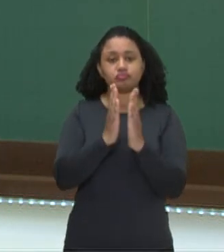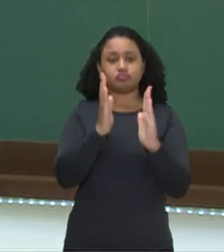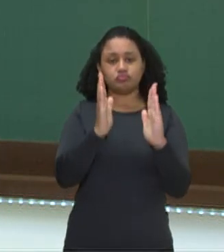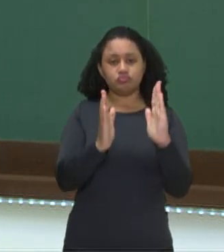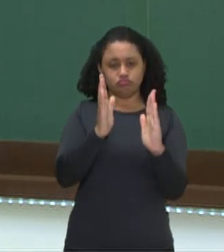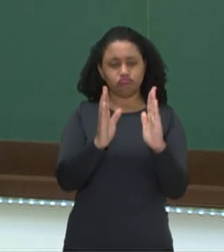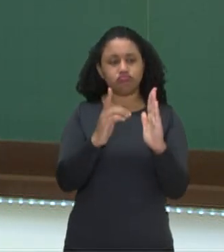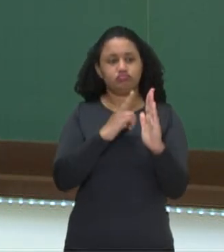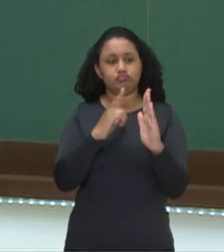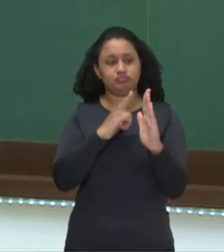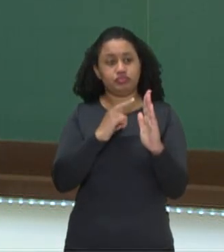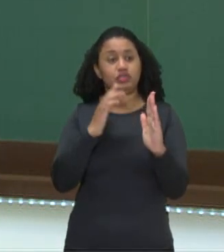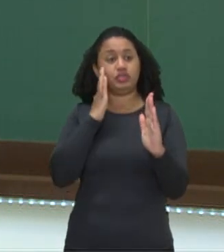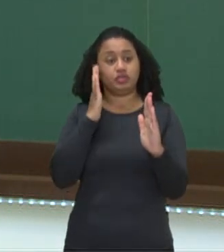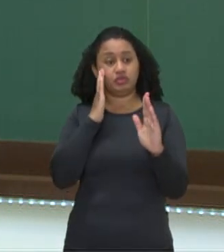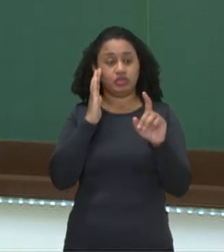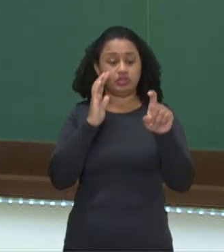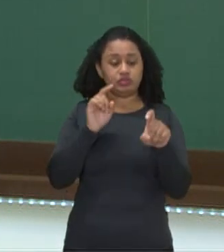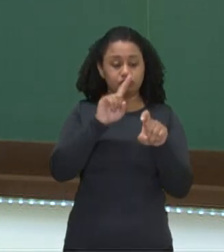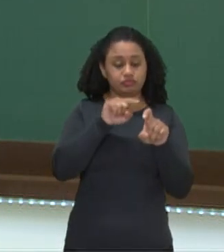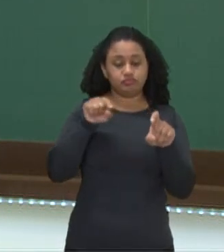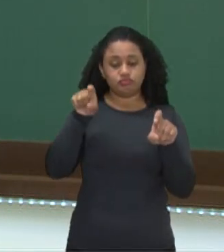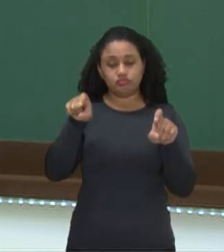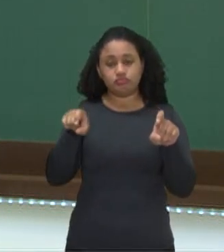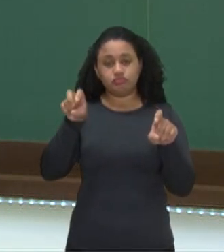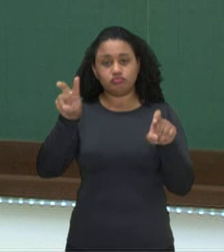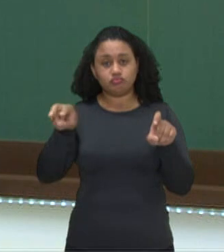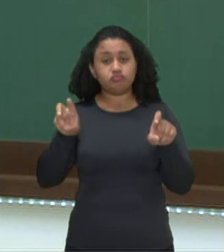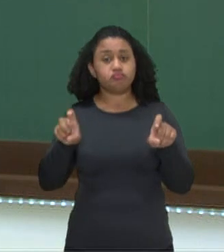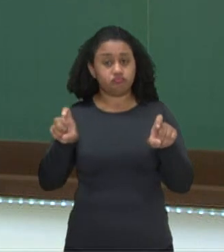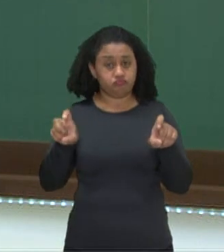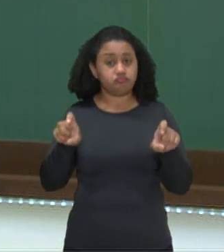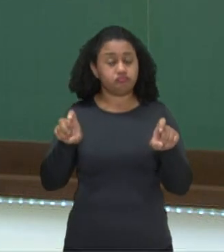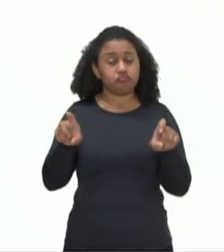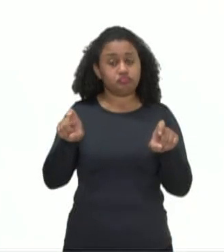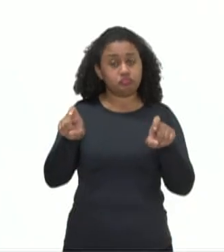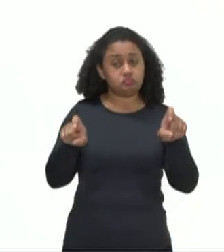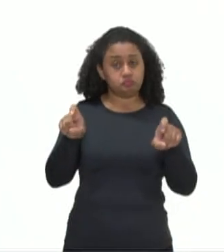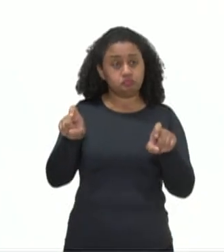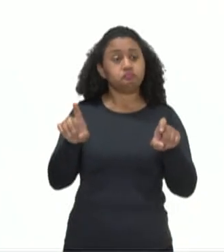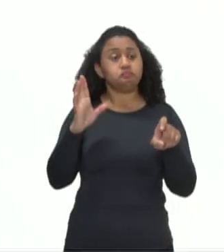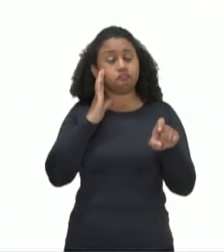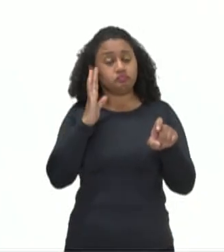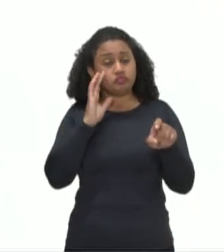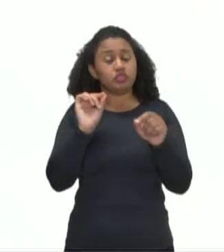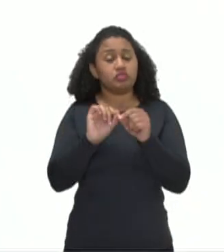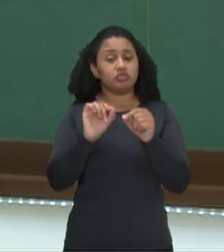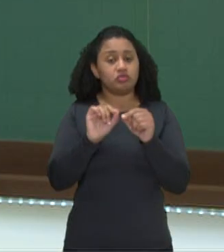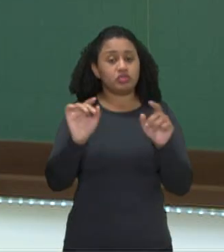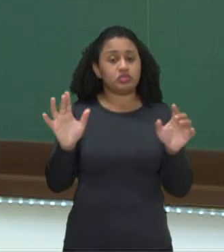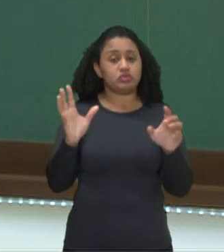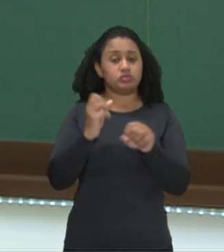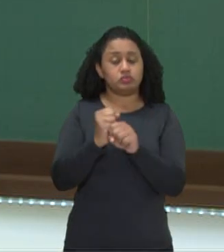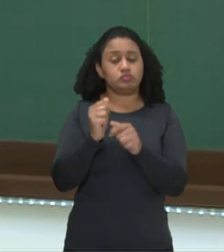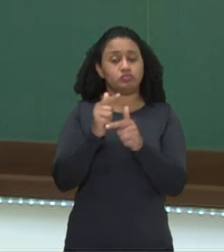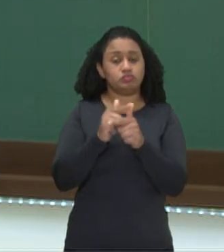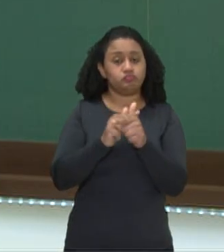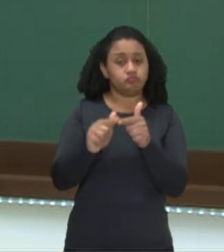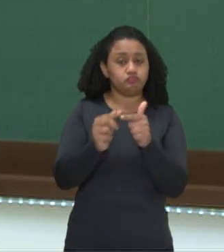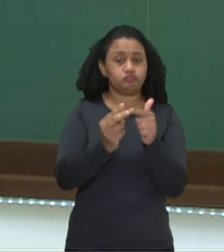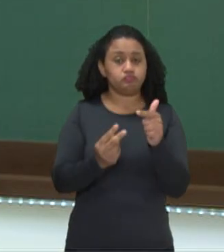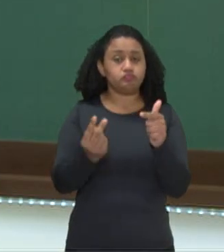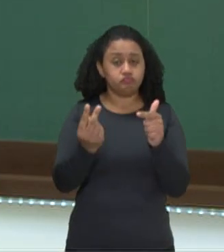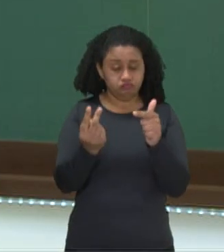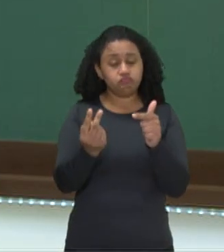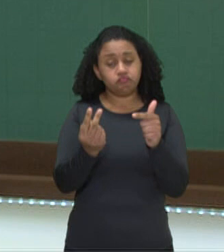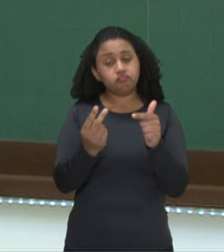né? Conheço as duas raízes, x' e x2', faço a média aritmética delas, somo as duas,